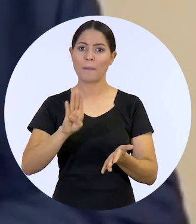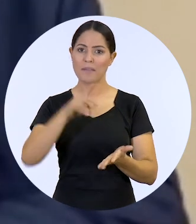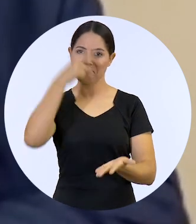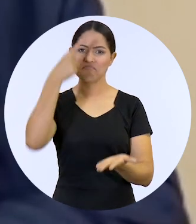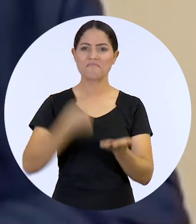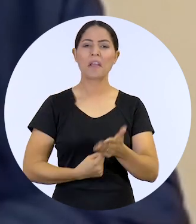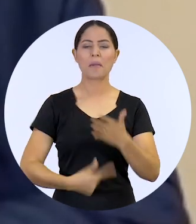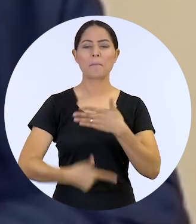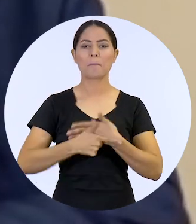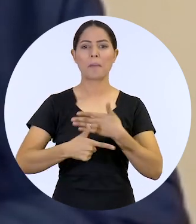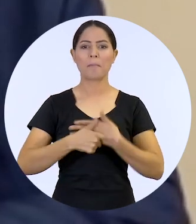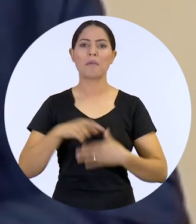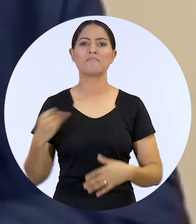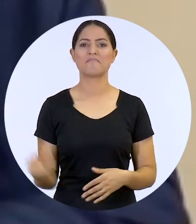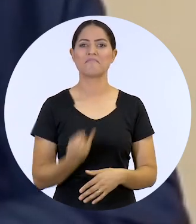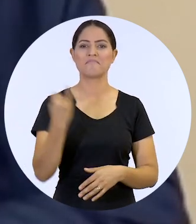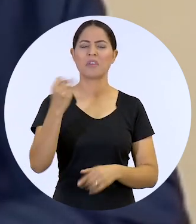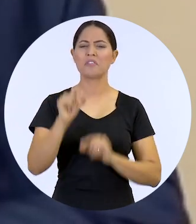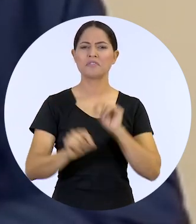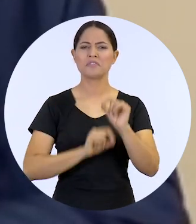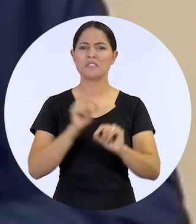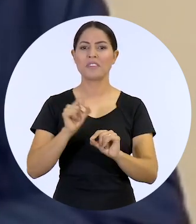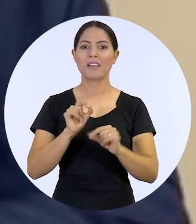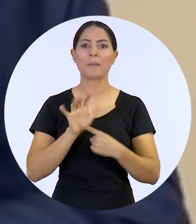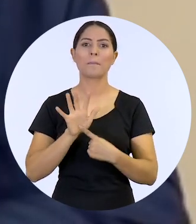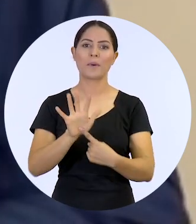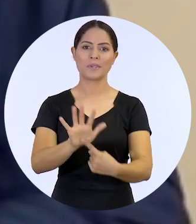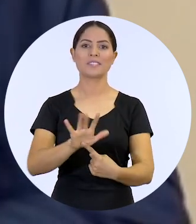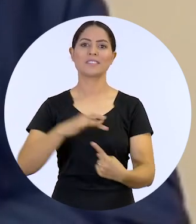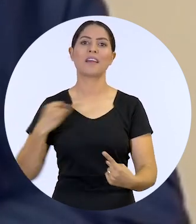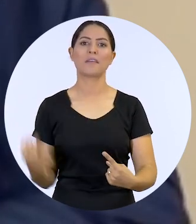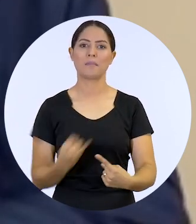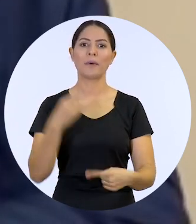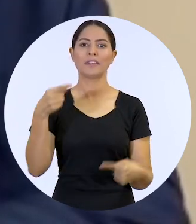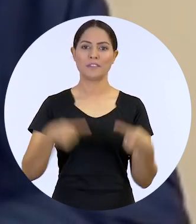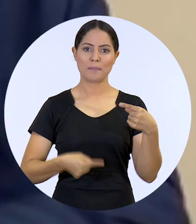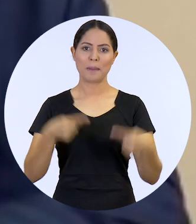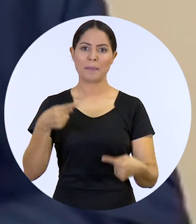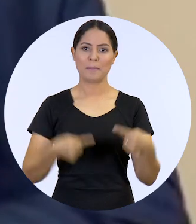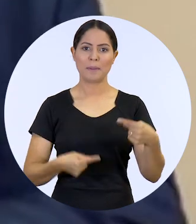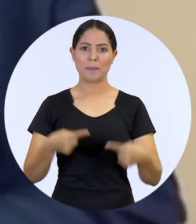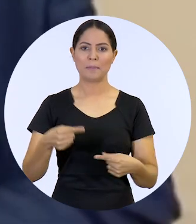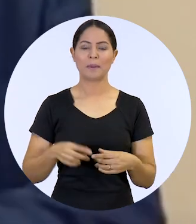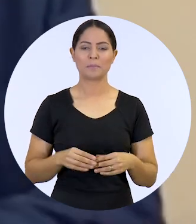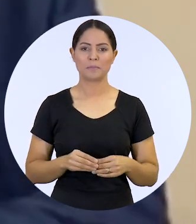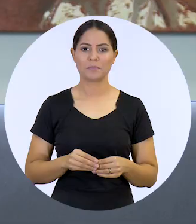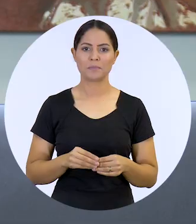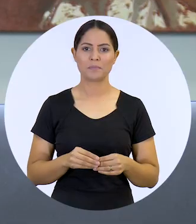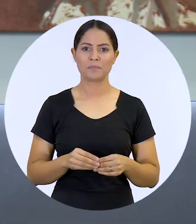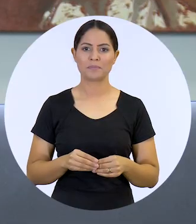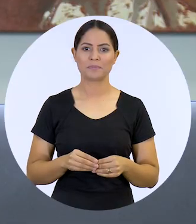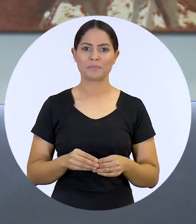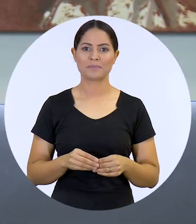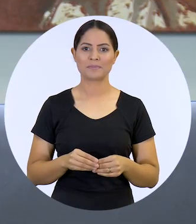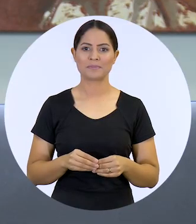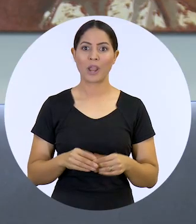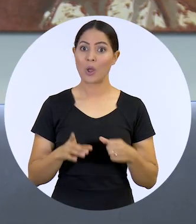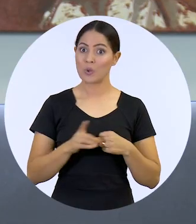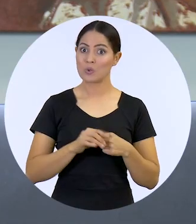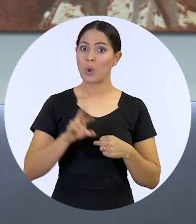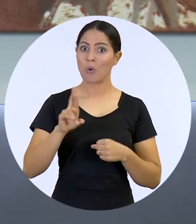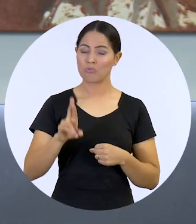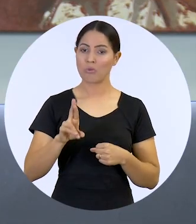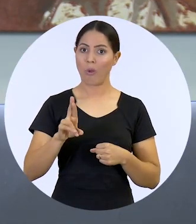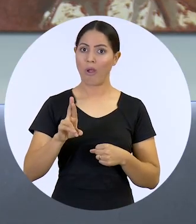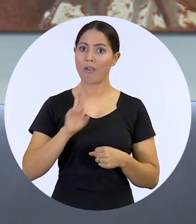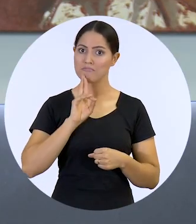OAB está cumprindo com esse papel de trazer a importância desse debate. Doutor Elton, o